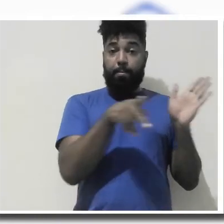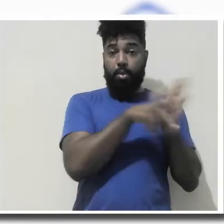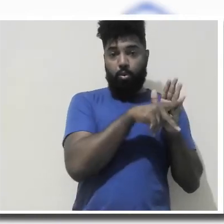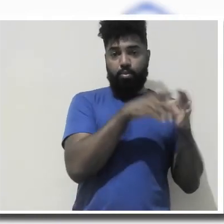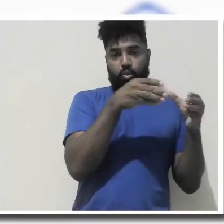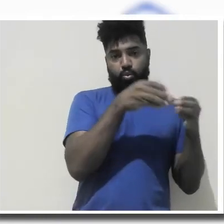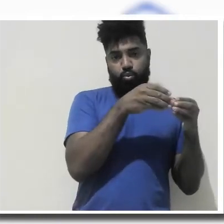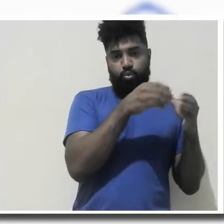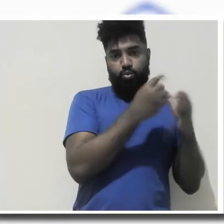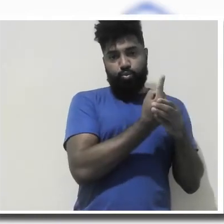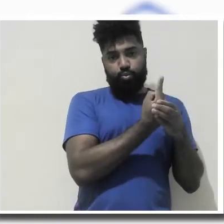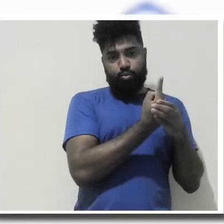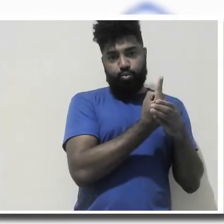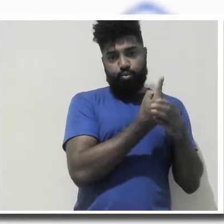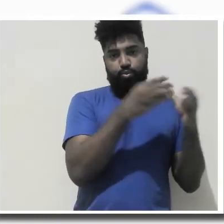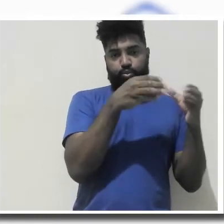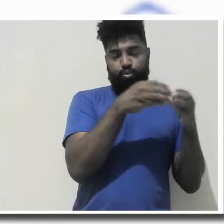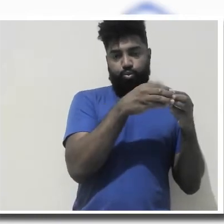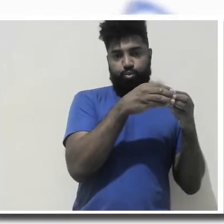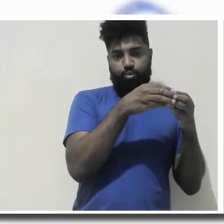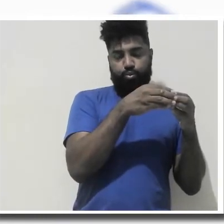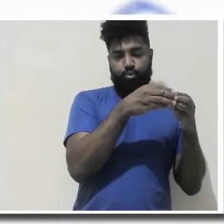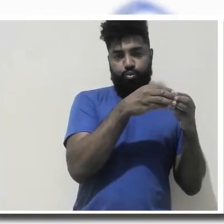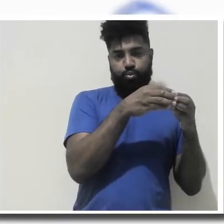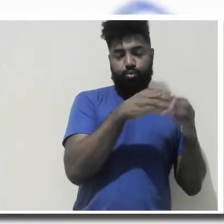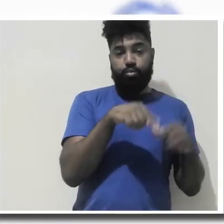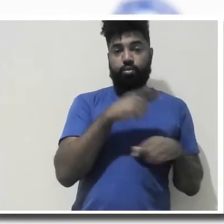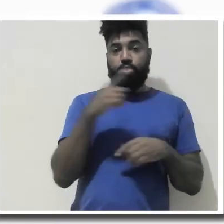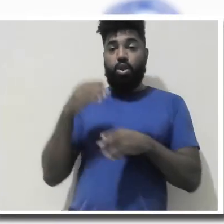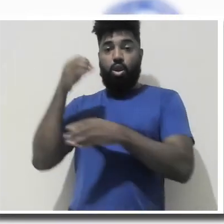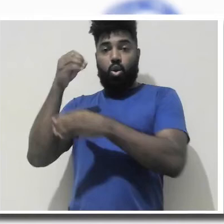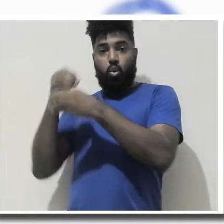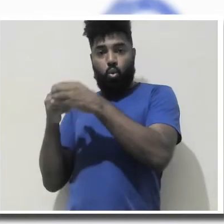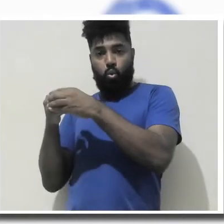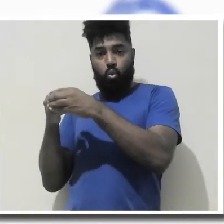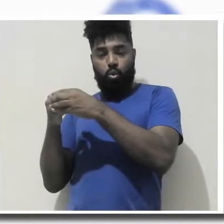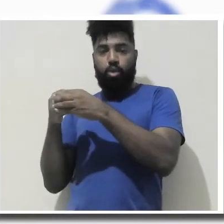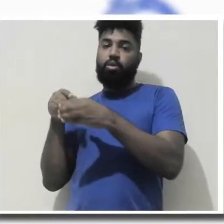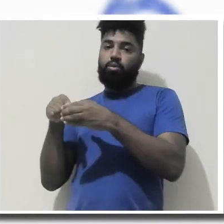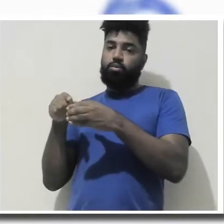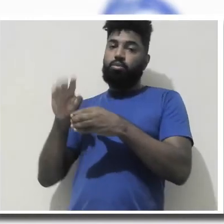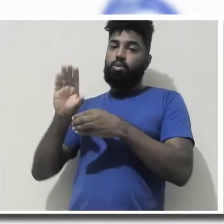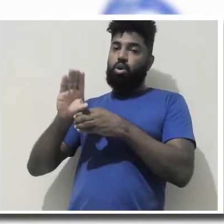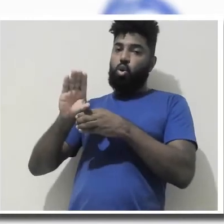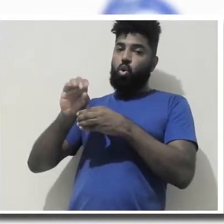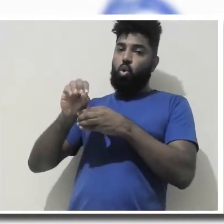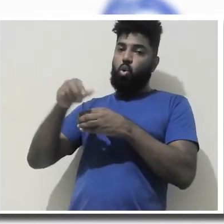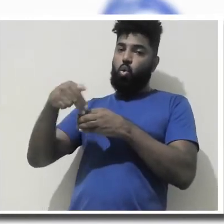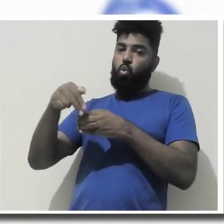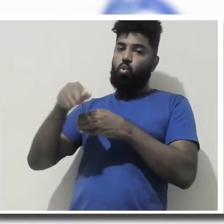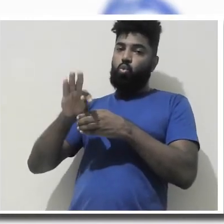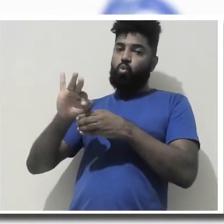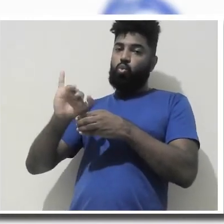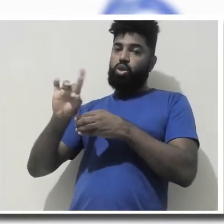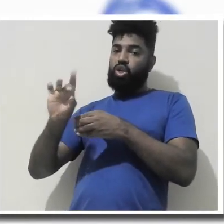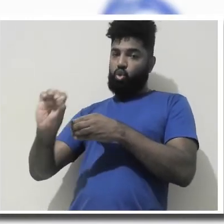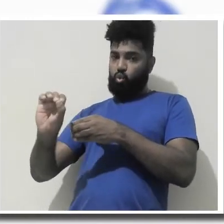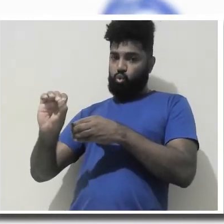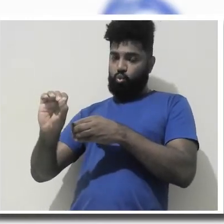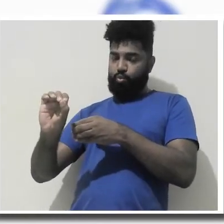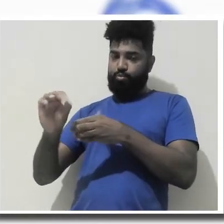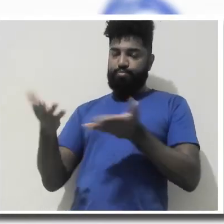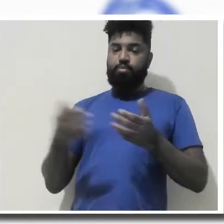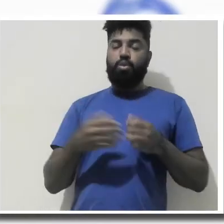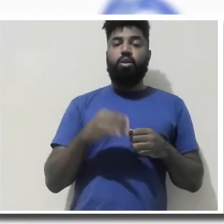pertence. Estou tratando de um conjunto dentro do outro, está contido. Por exemplo,